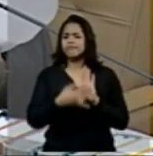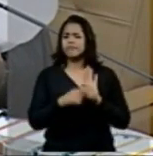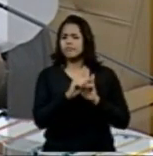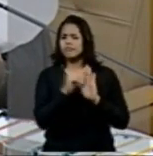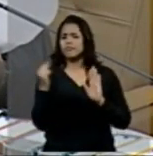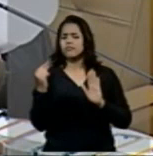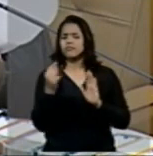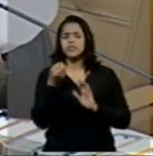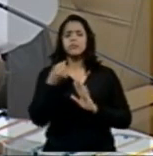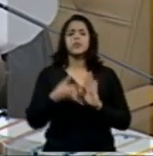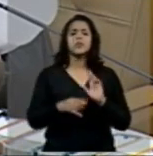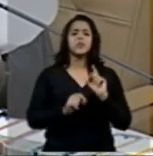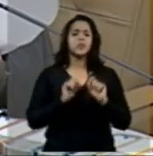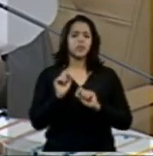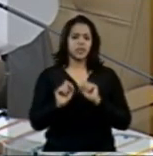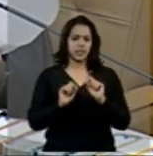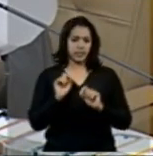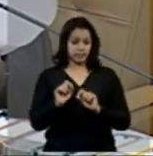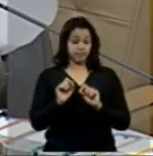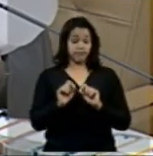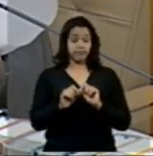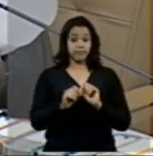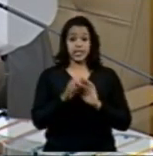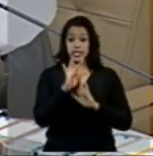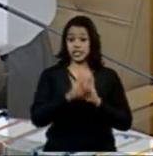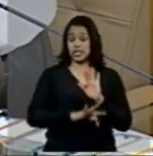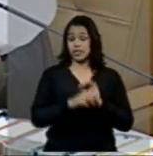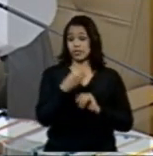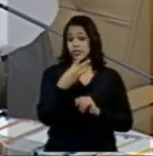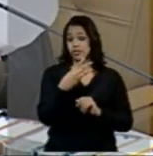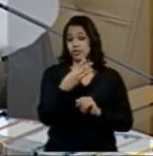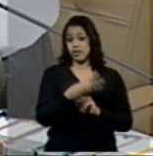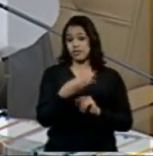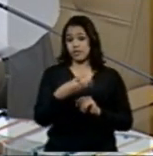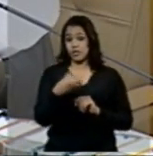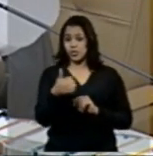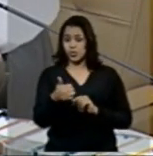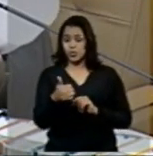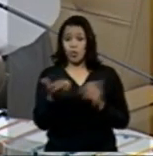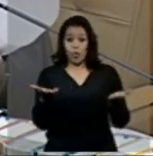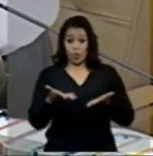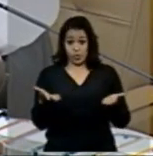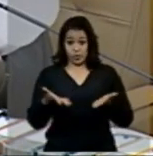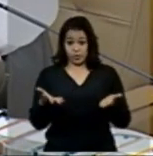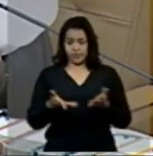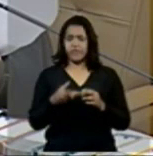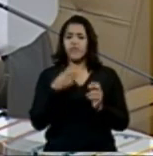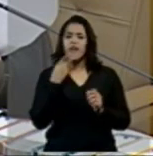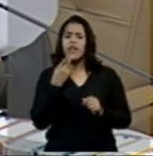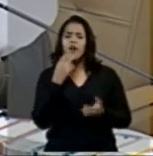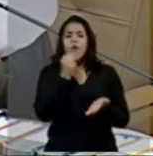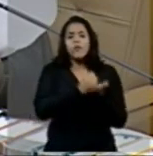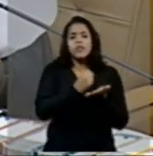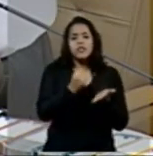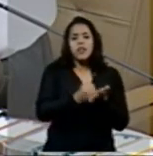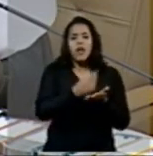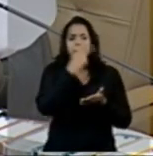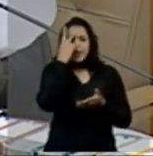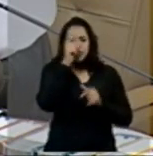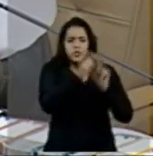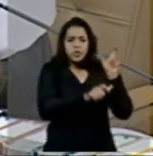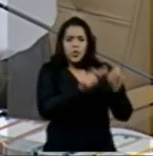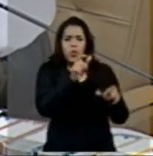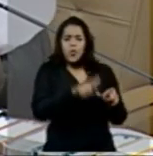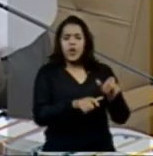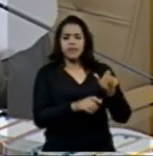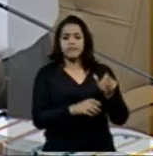dizem esses incisos 1 e 2 da súmula 331 na sua redação atual? A contratação de trabalhadores por empresa